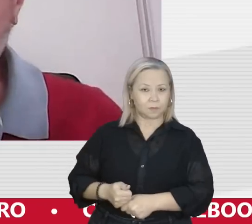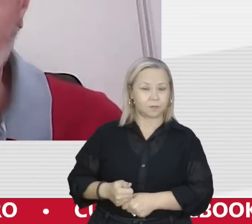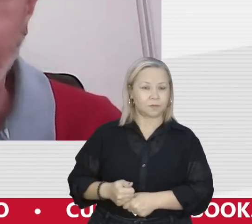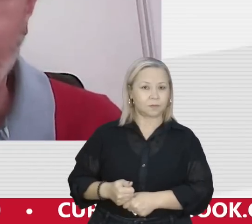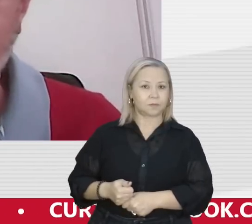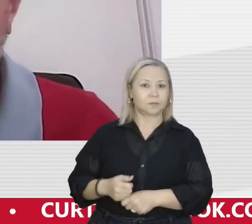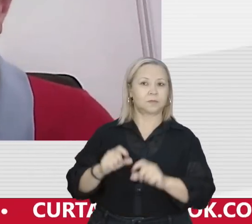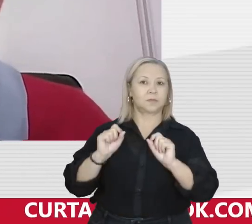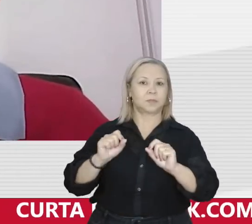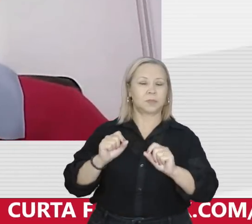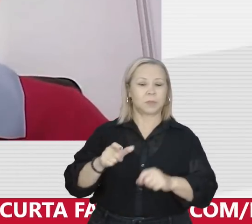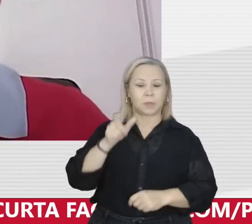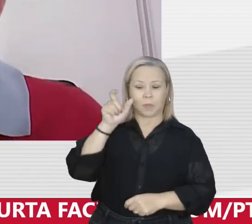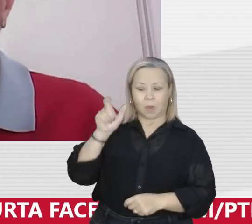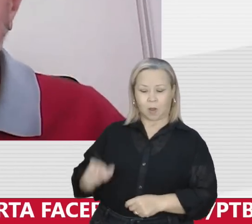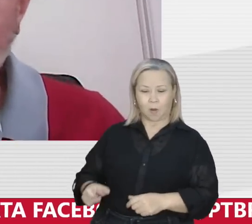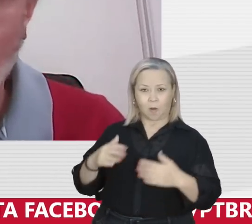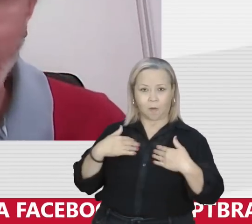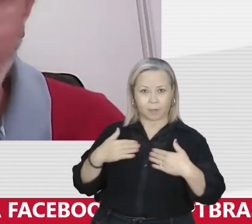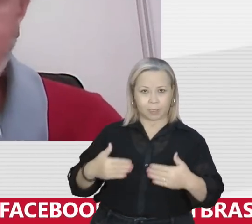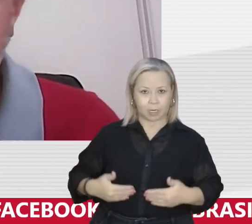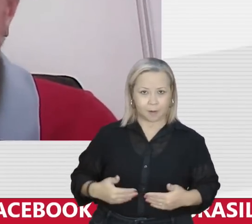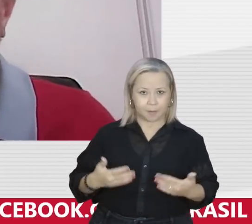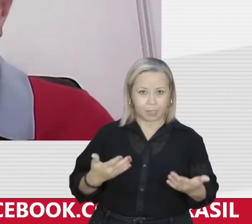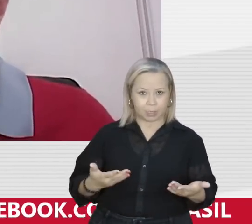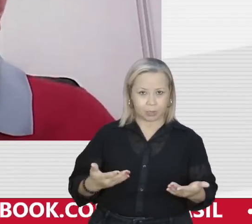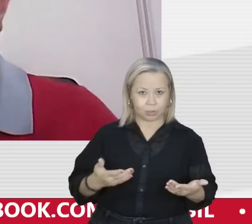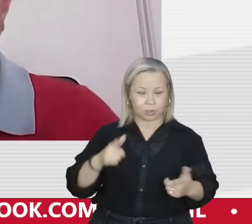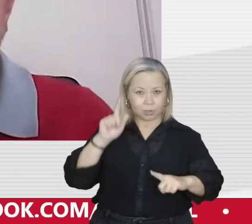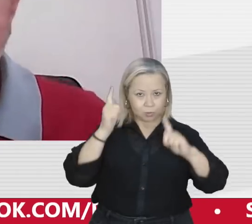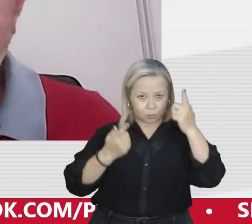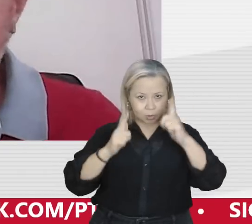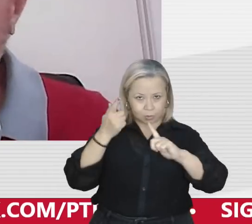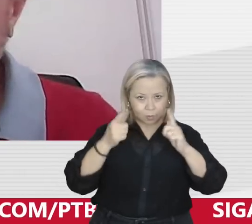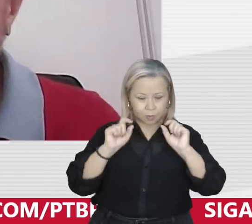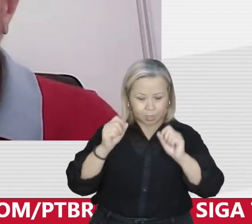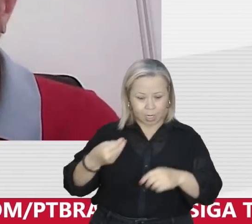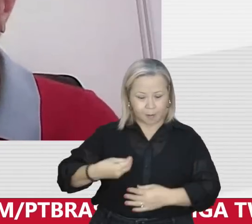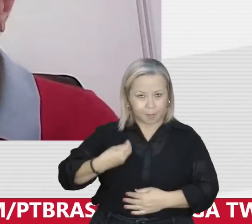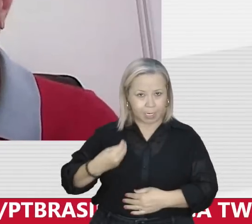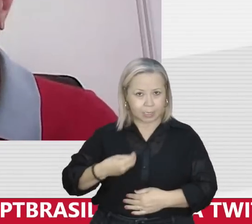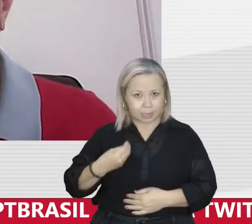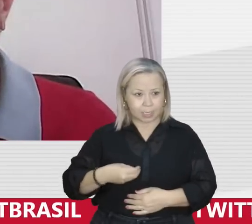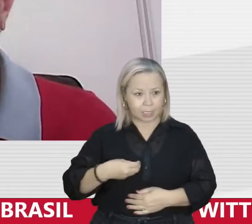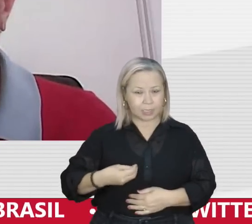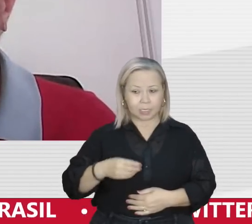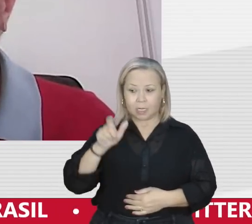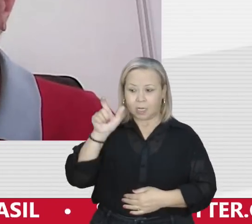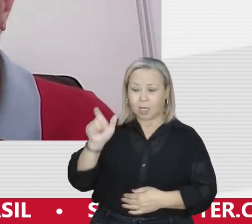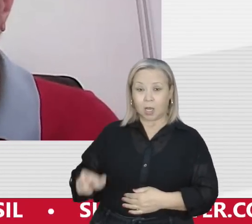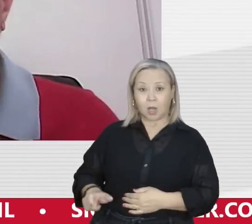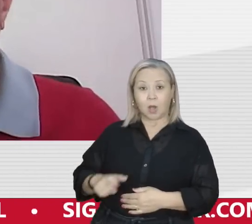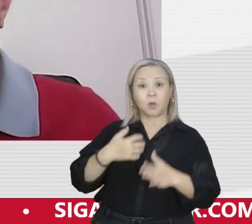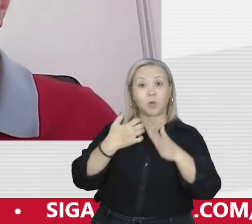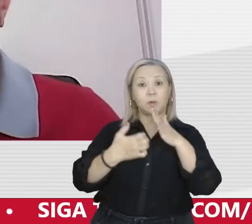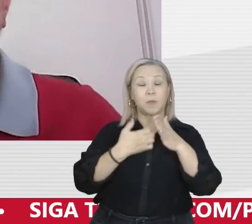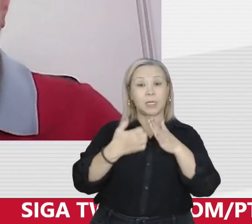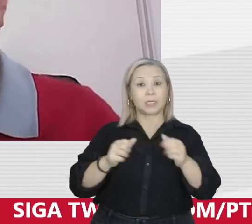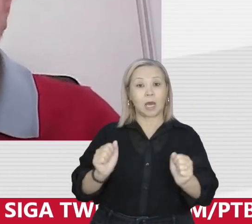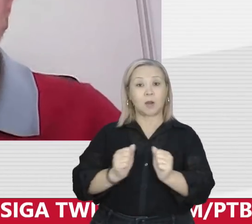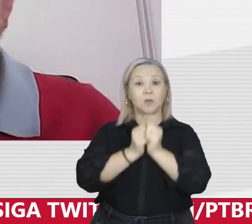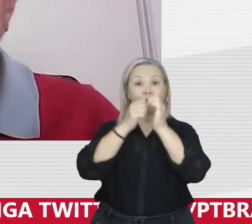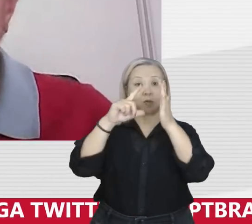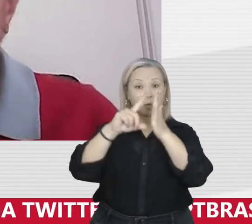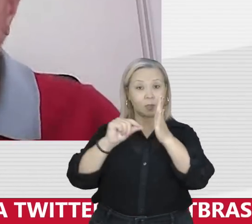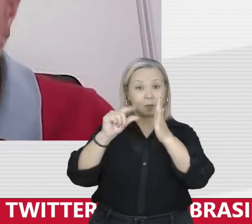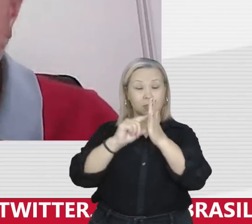mas corporalmente, gestualmente, com a presença do Luciano Hang ao seu lado no Palácio, de que